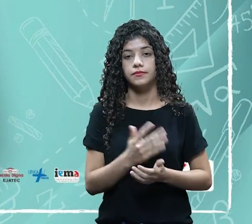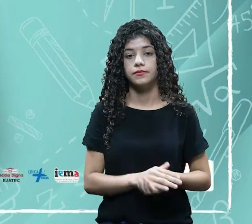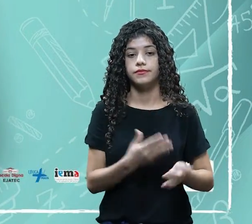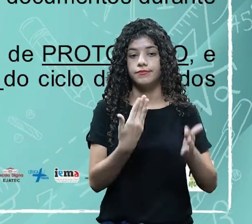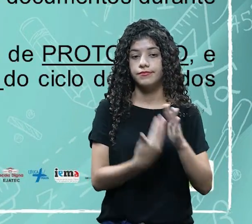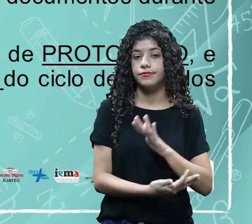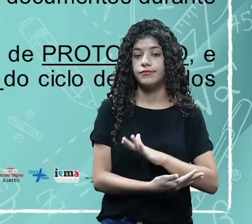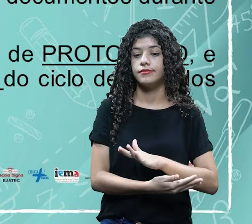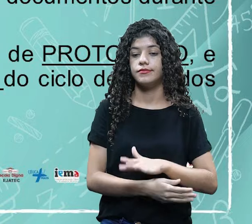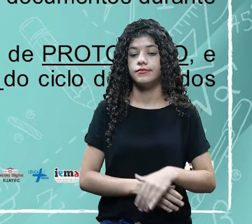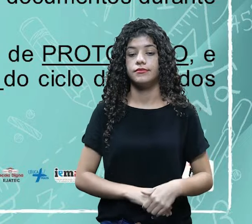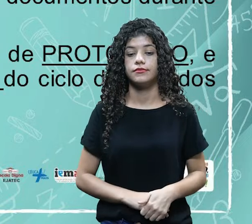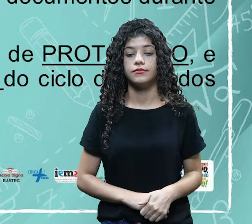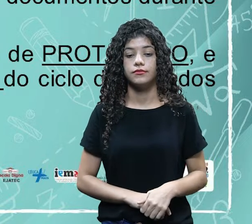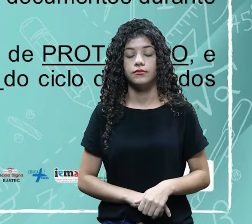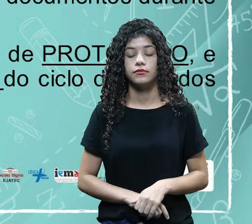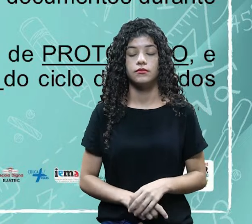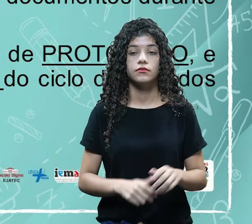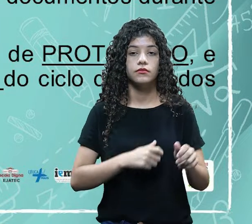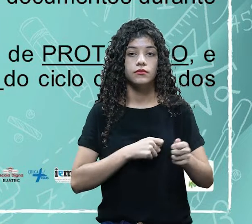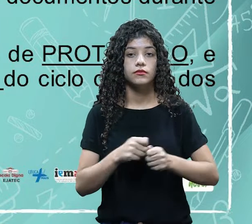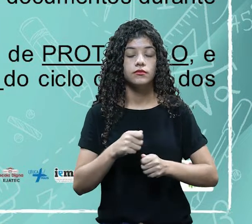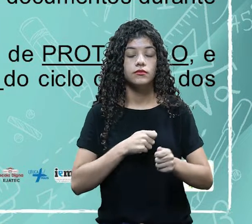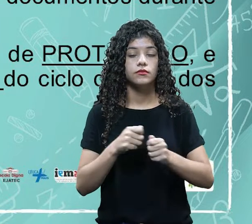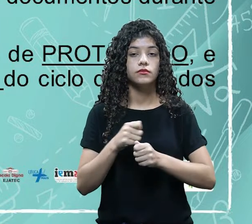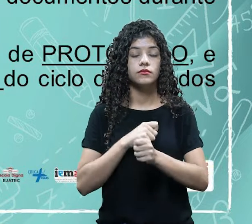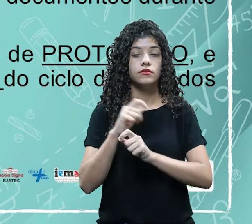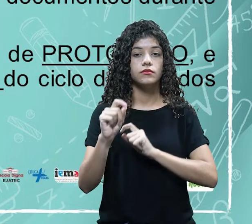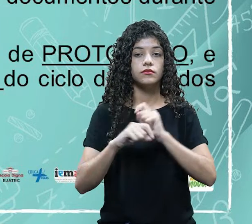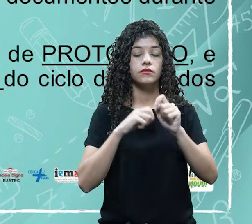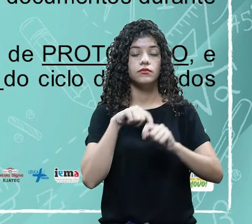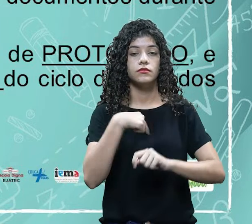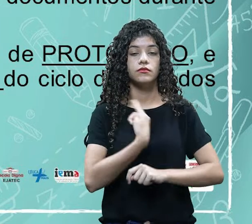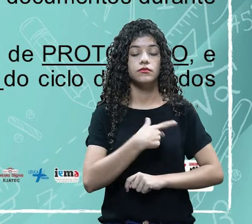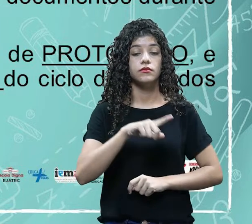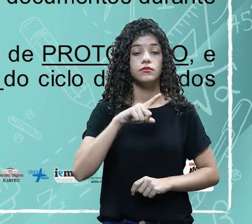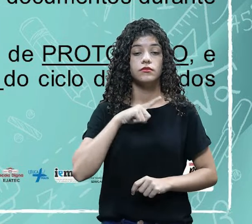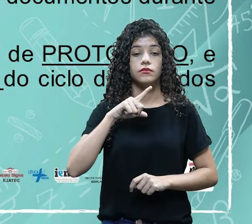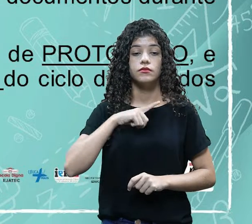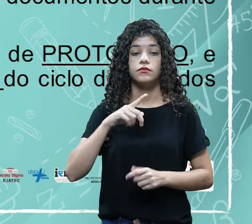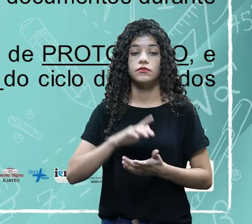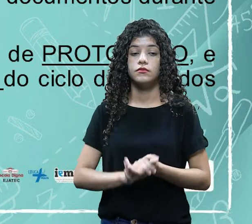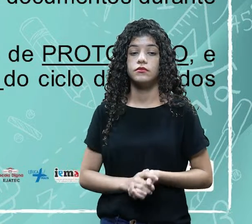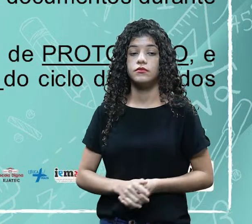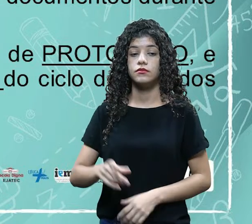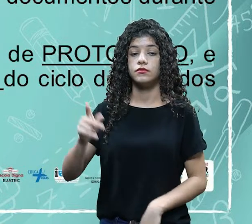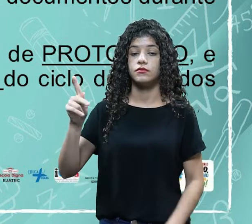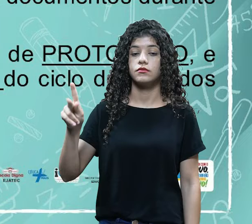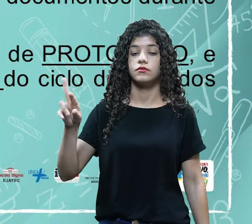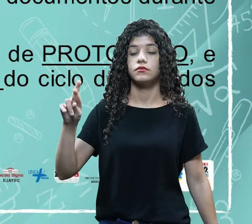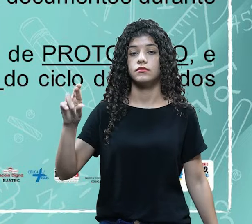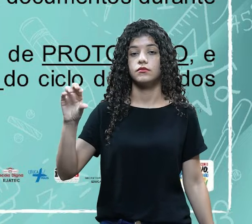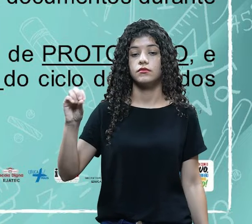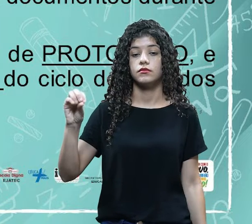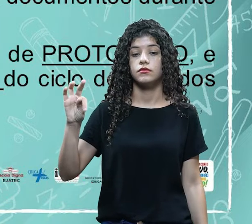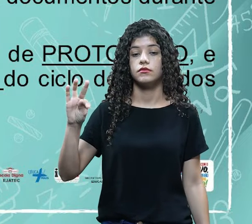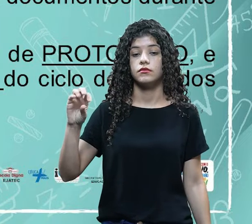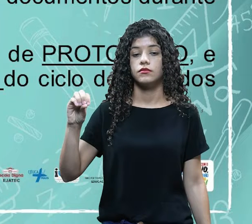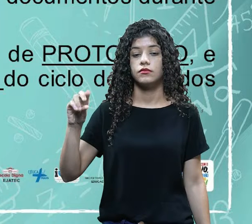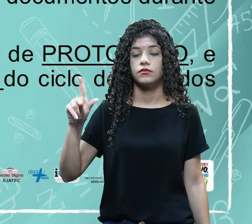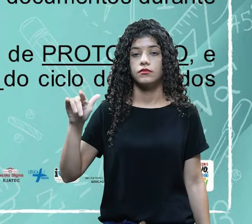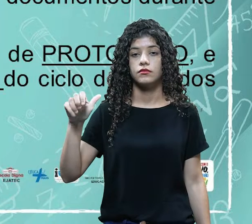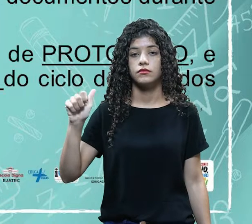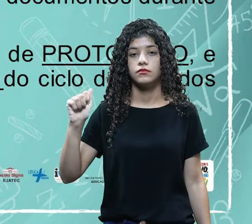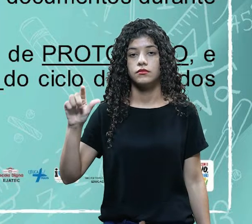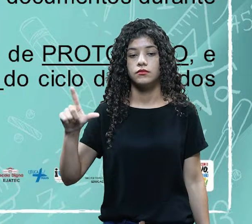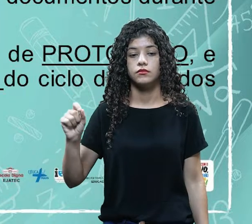do documento. Essa atividade de controle, né, é o que chamamos de protocolo e deve ser implementada na idade